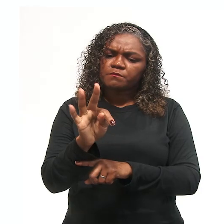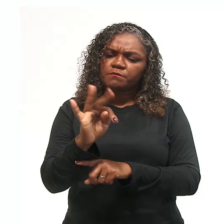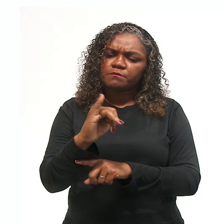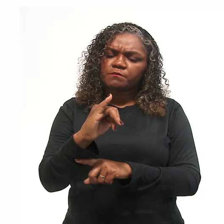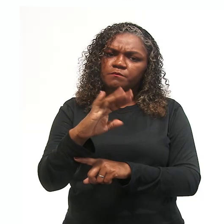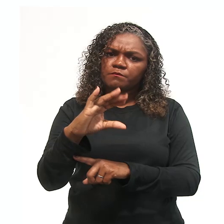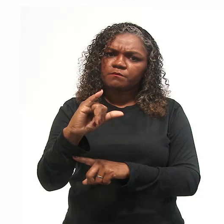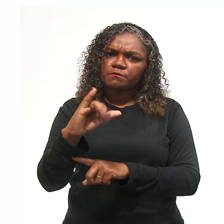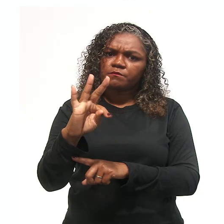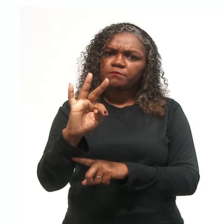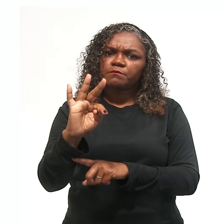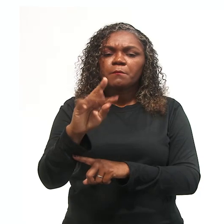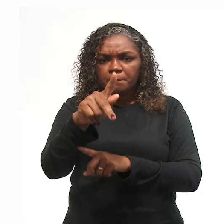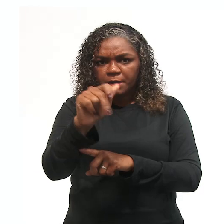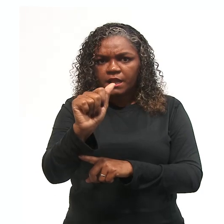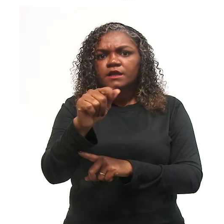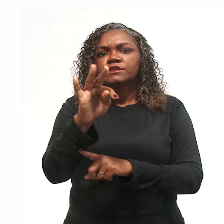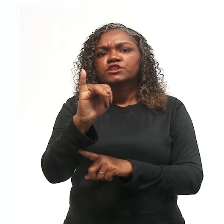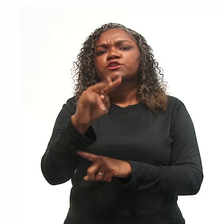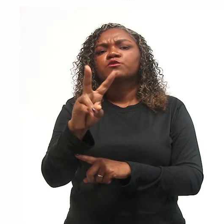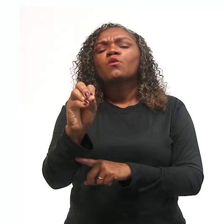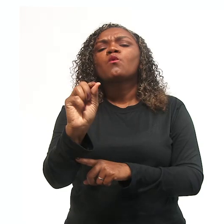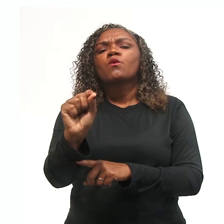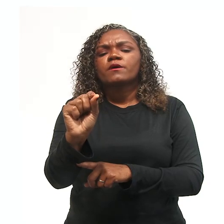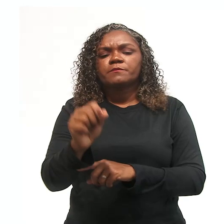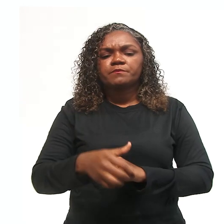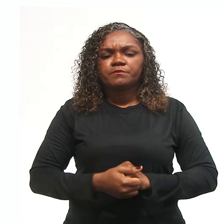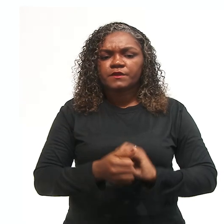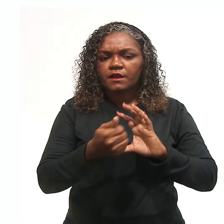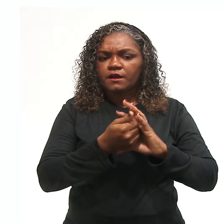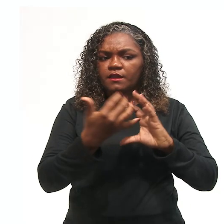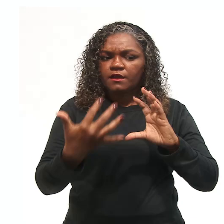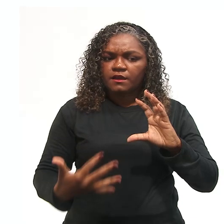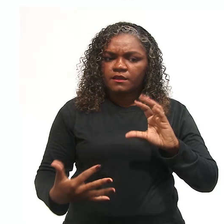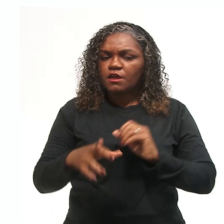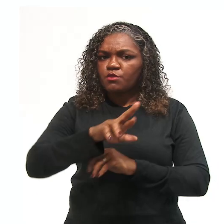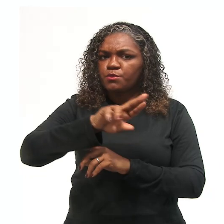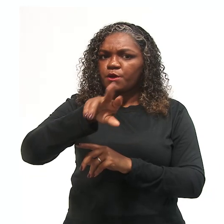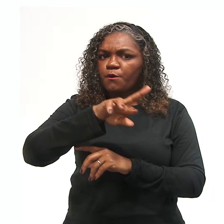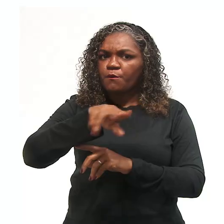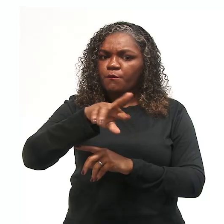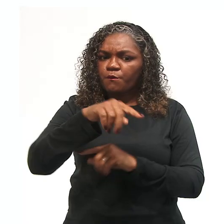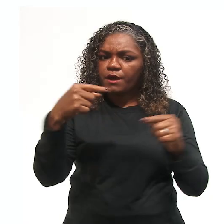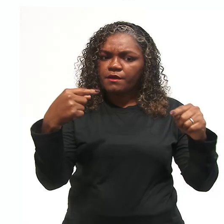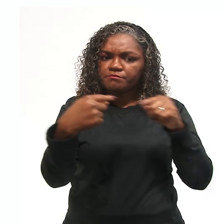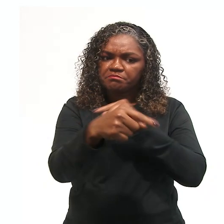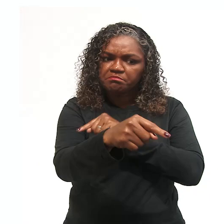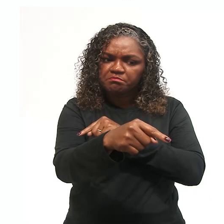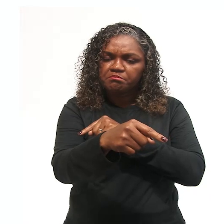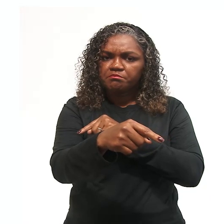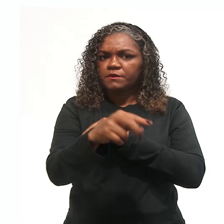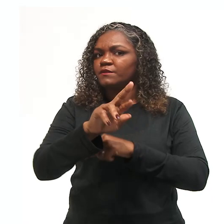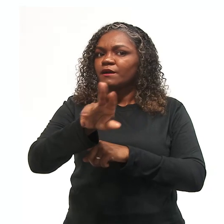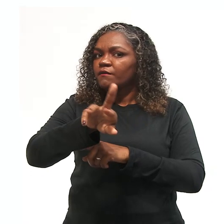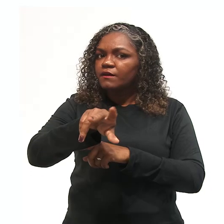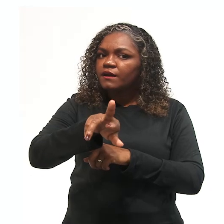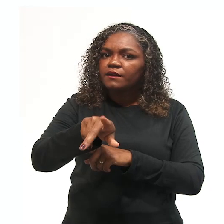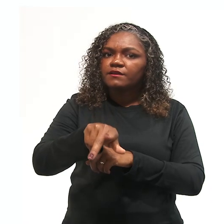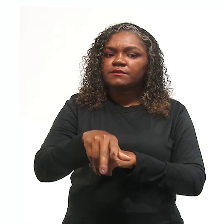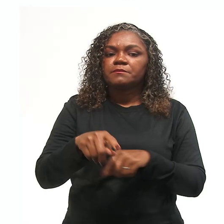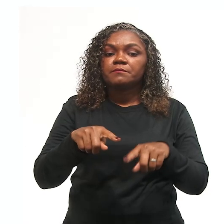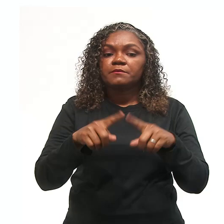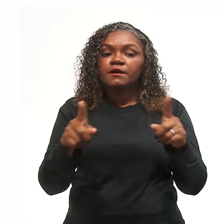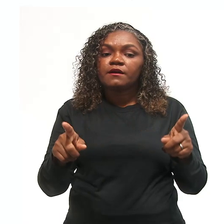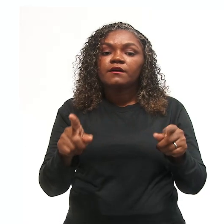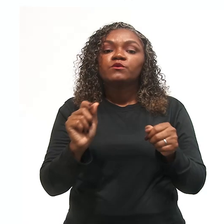participativo, professor? A primeira característica que a gente tem que trazer aqui é que ele não é uma oposição aqui ao anterior, né, ao chamado orçamento-programa.